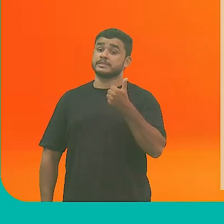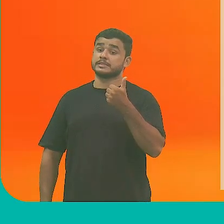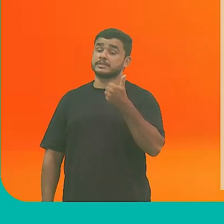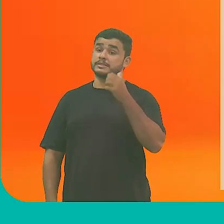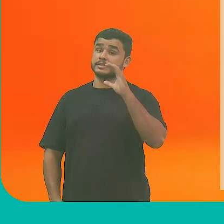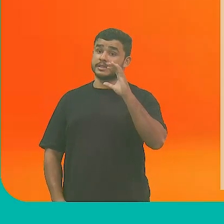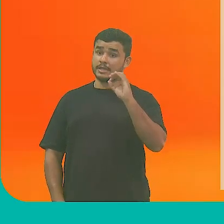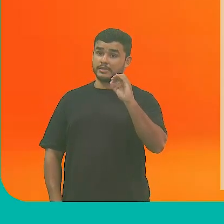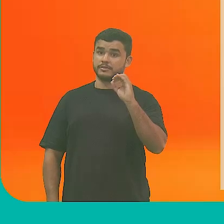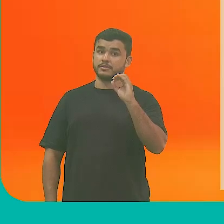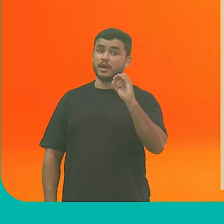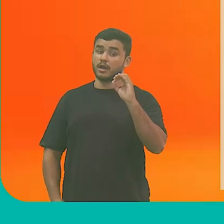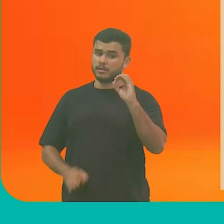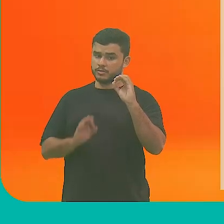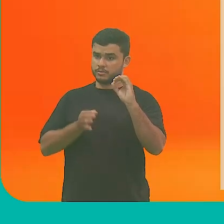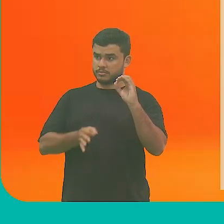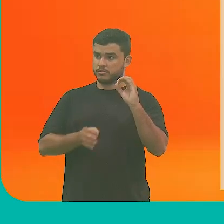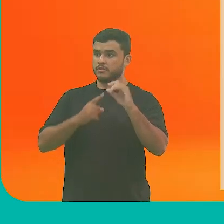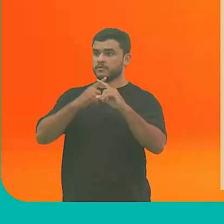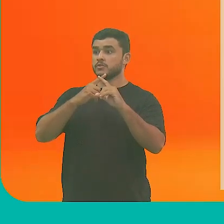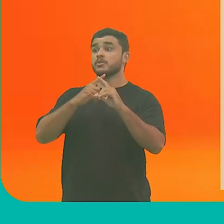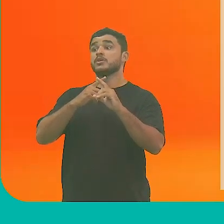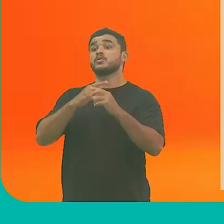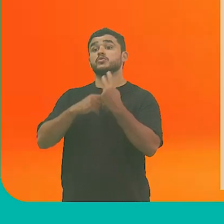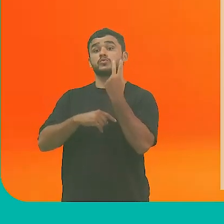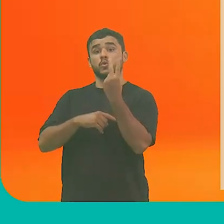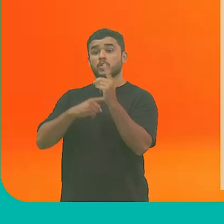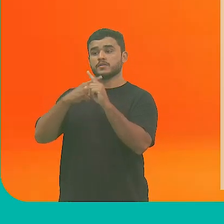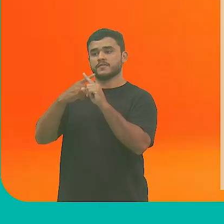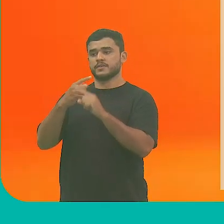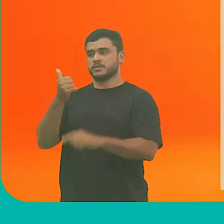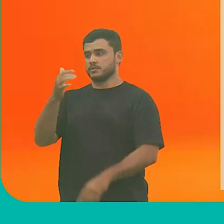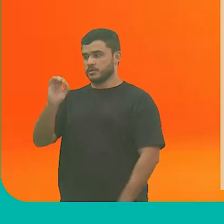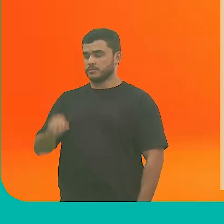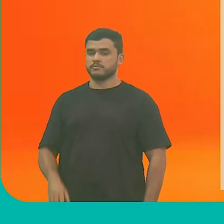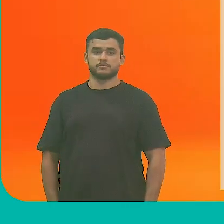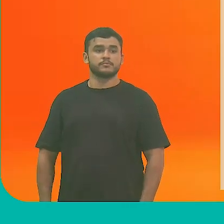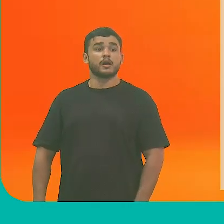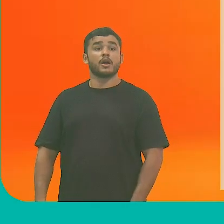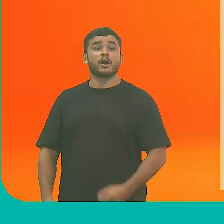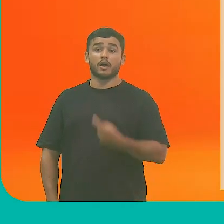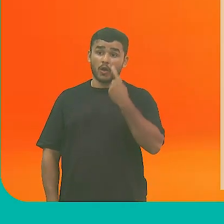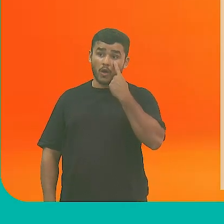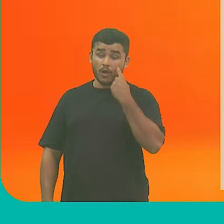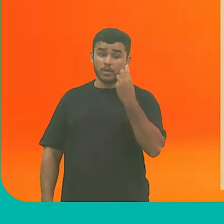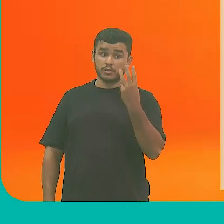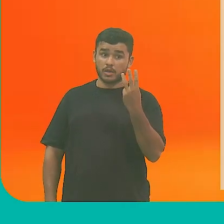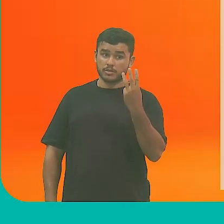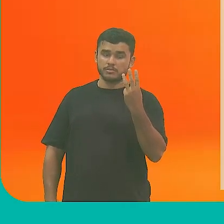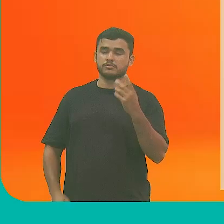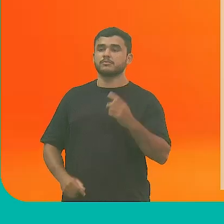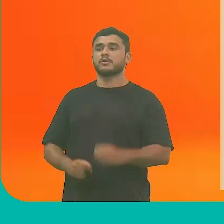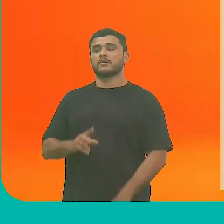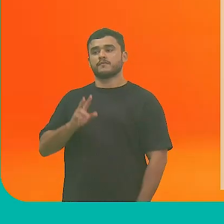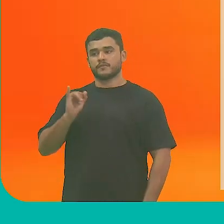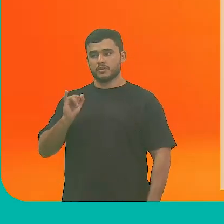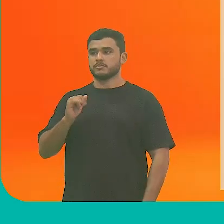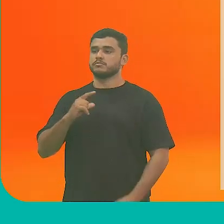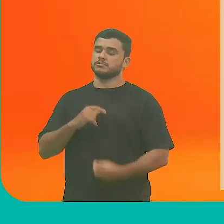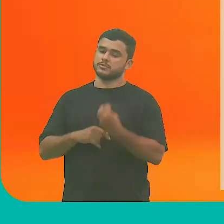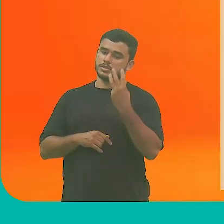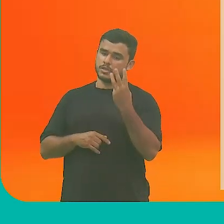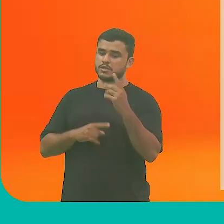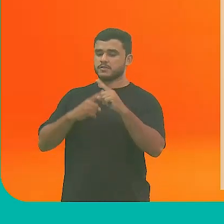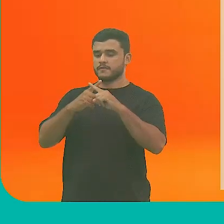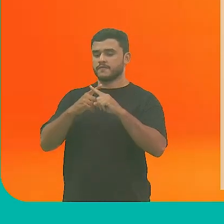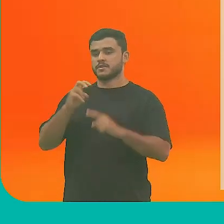vezes 10. 3 viagens são quantos motoristas? Não é 55? 3